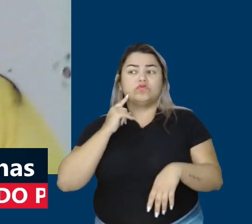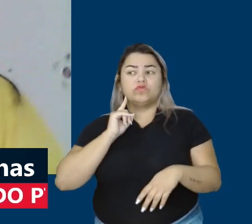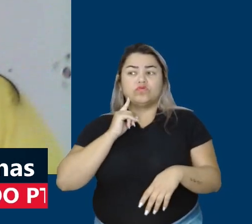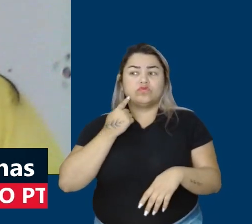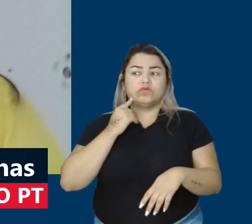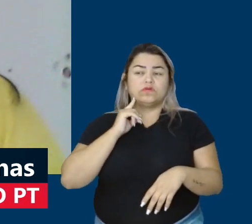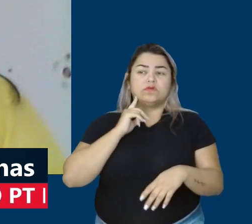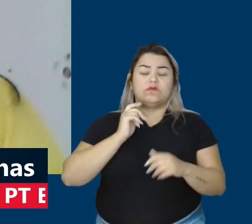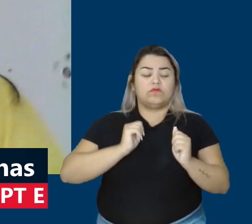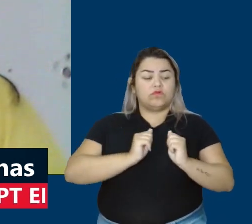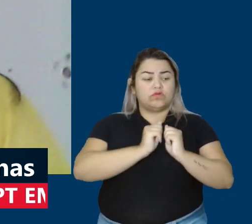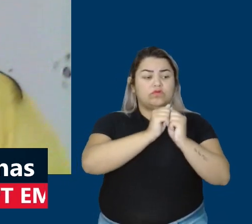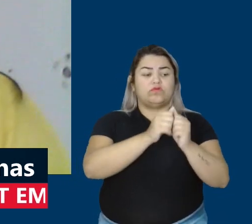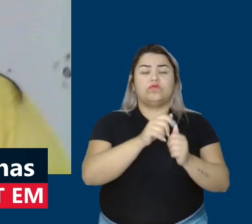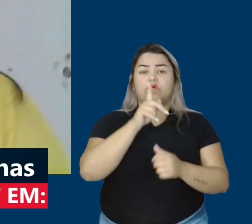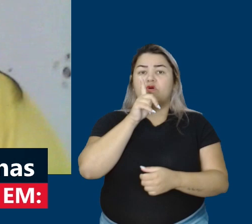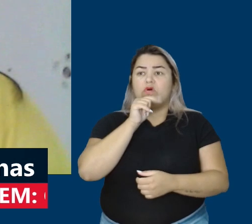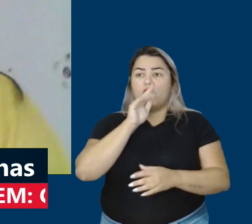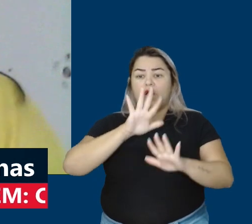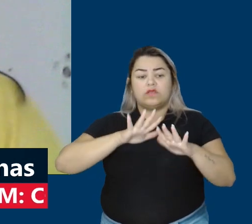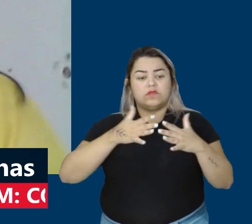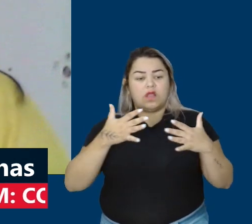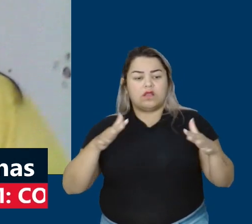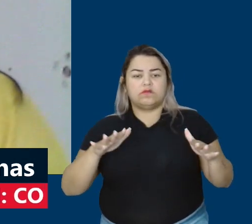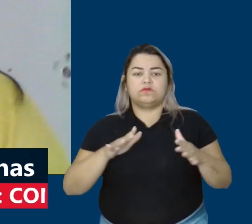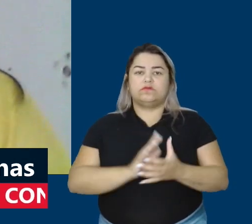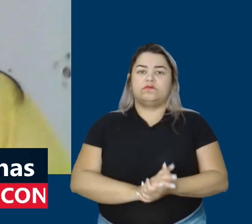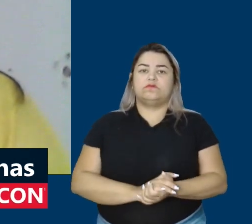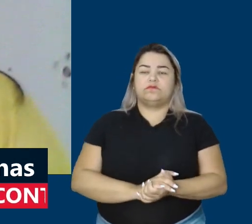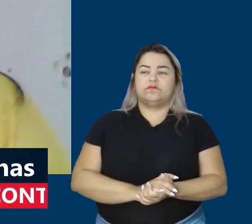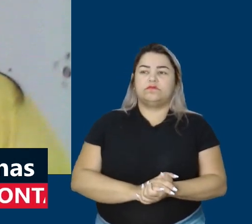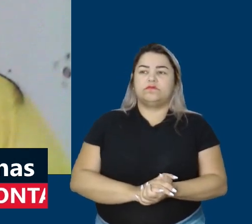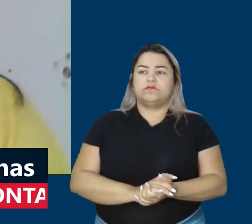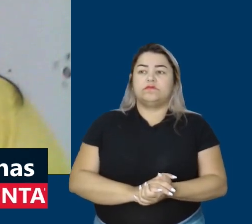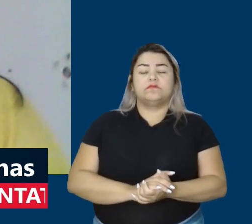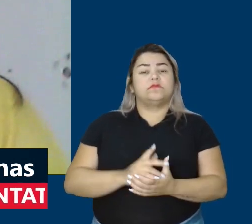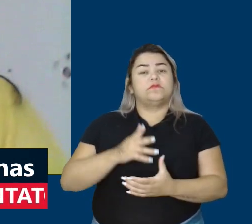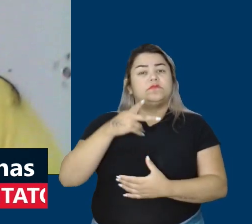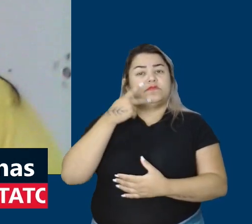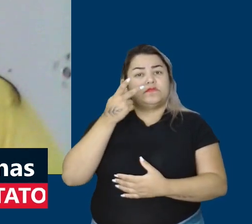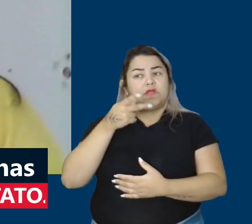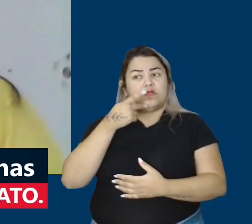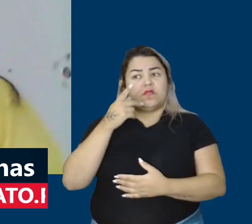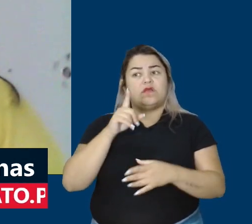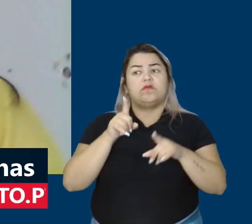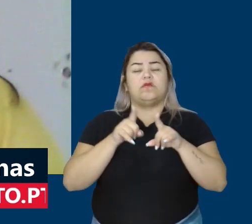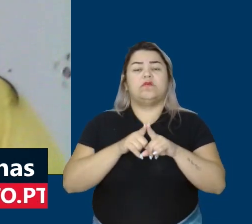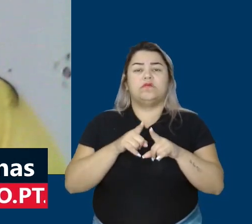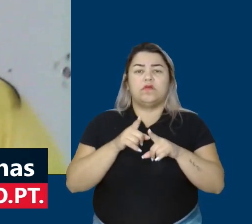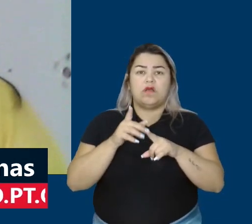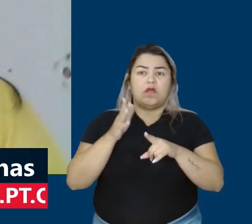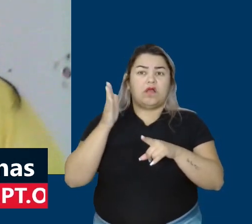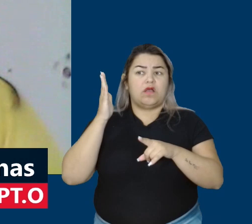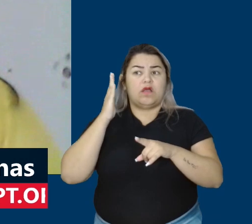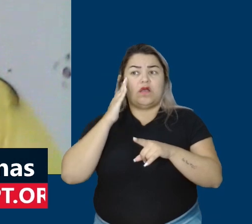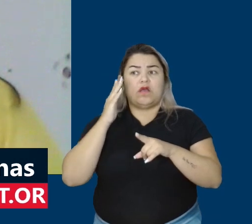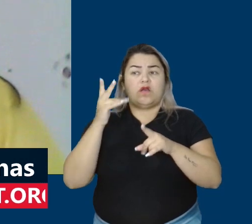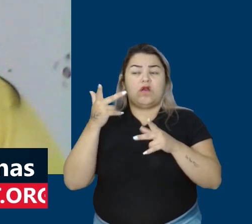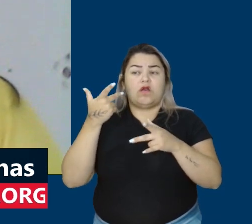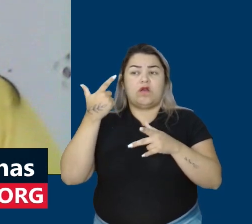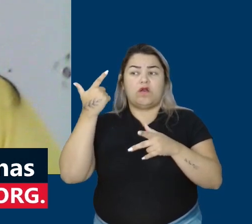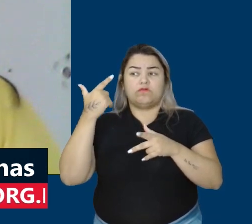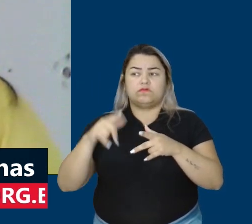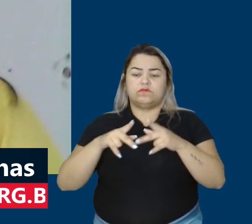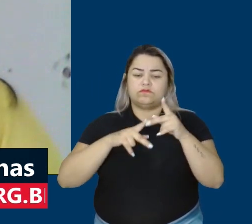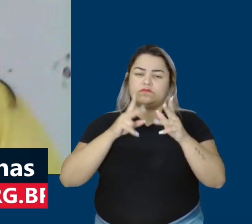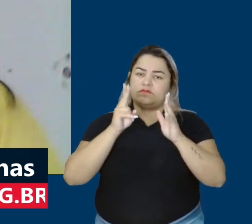estava junto ali com os rios. Bom, em poucas palavras, Amanda, a tragédia Yanomami, entre outros, né,